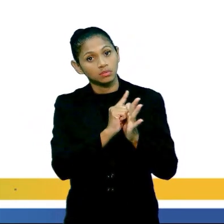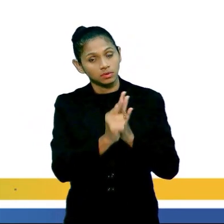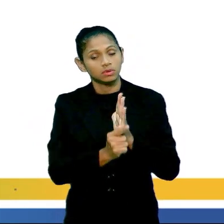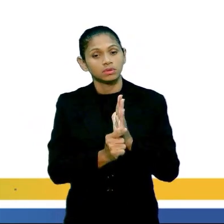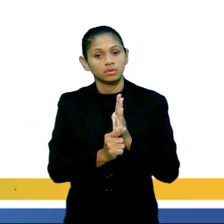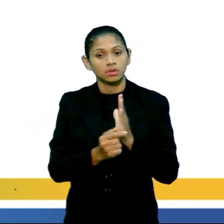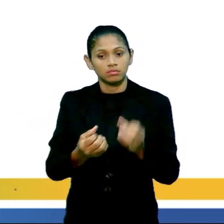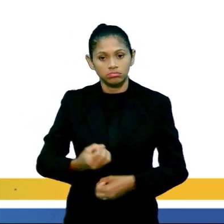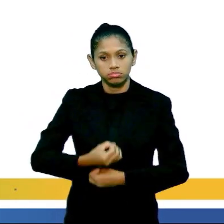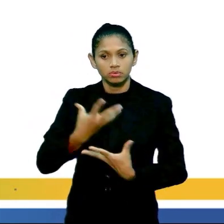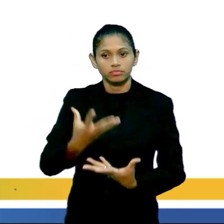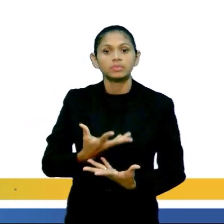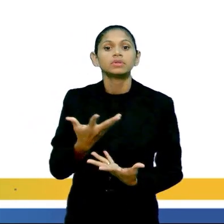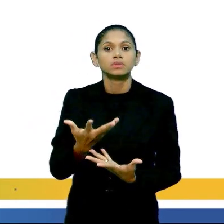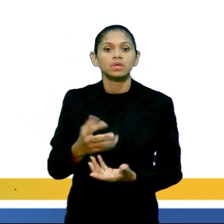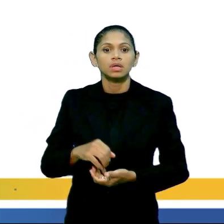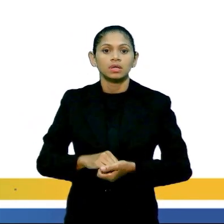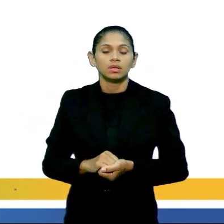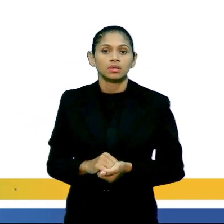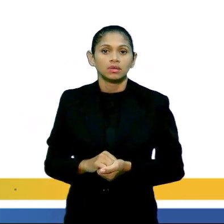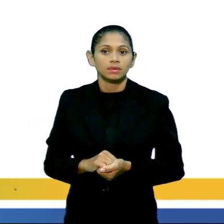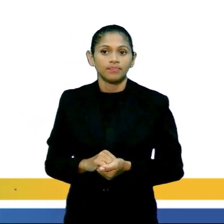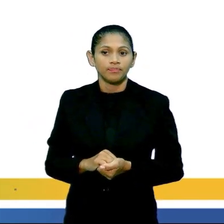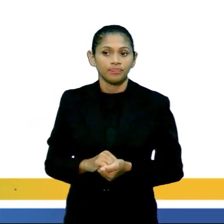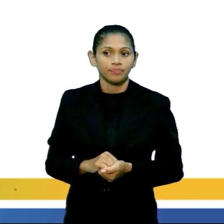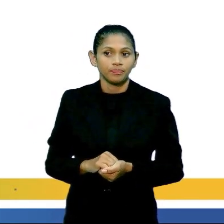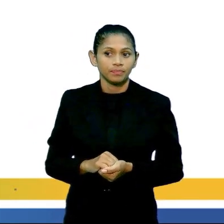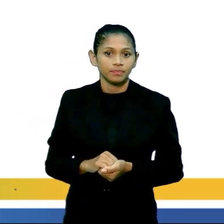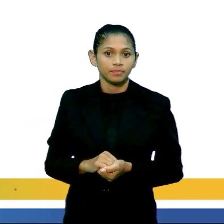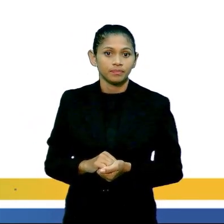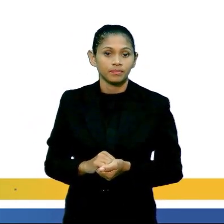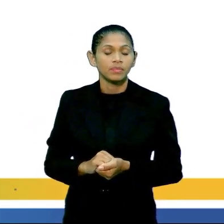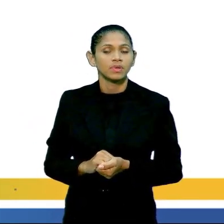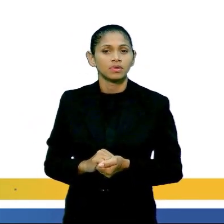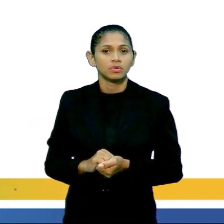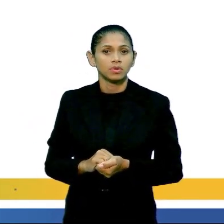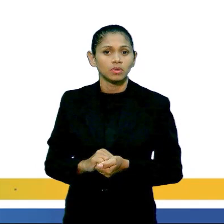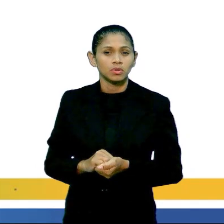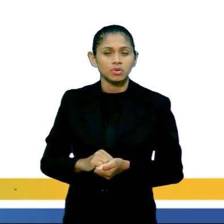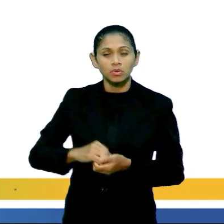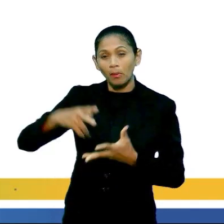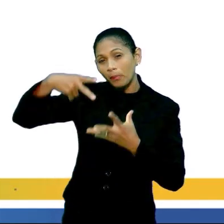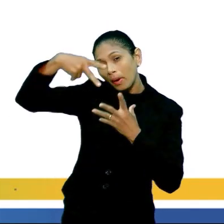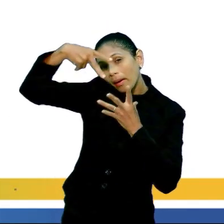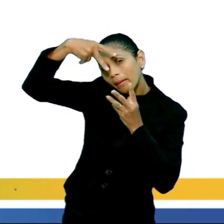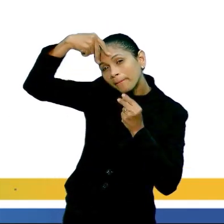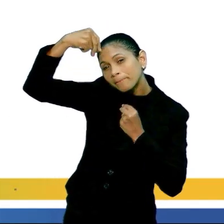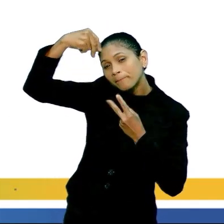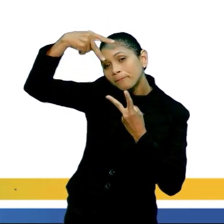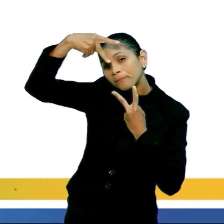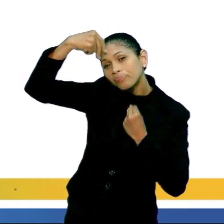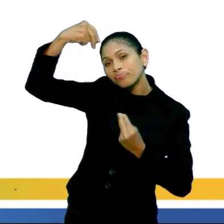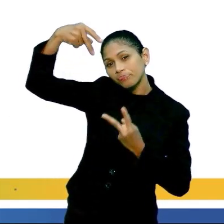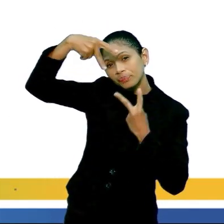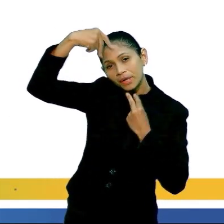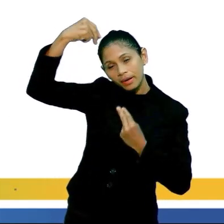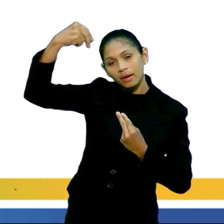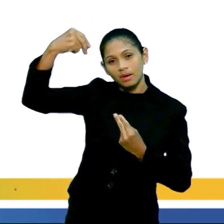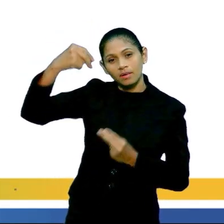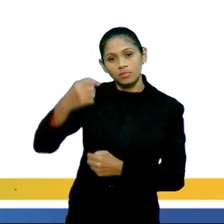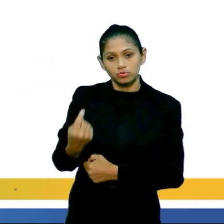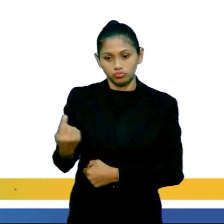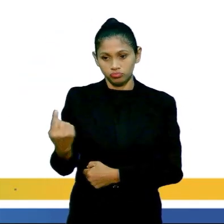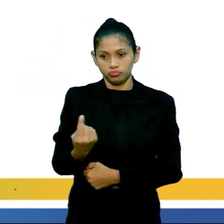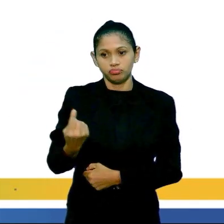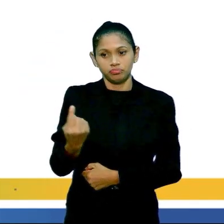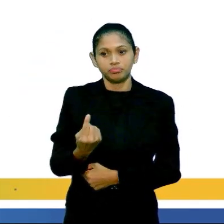poema aí é cabra sola, que quer dizer cabra solitária, né, cabra sozinho. Cabra, né, é o feminino